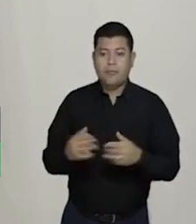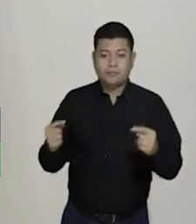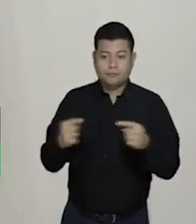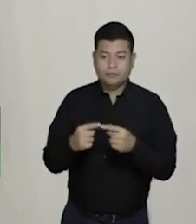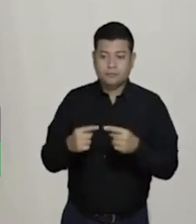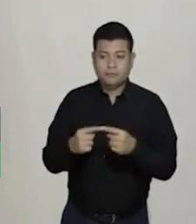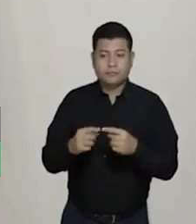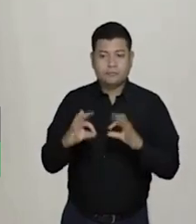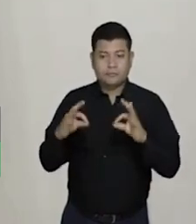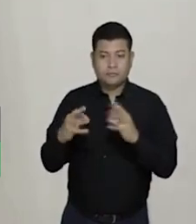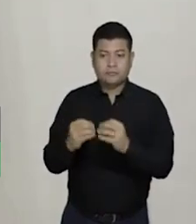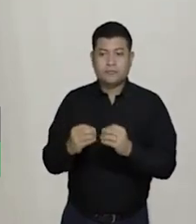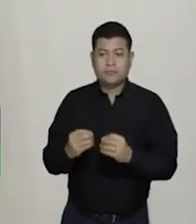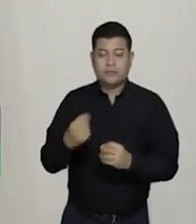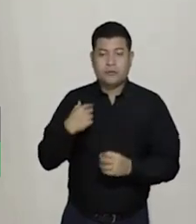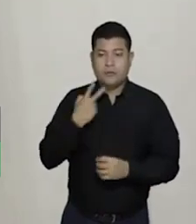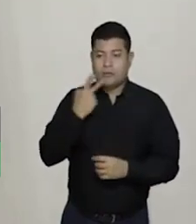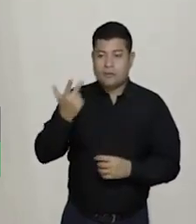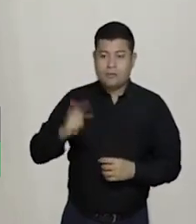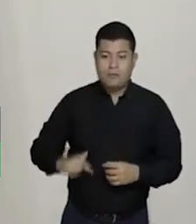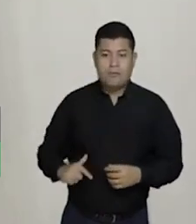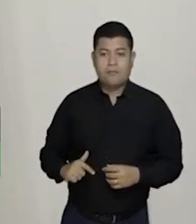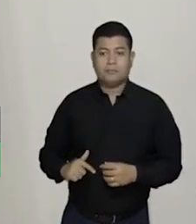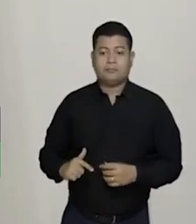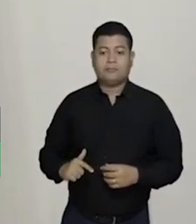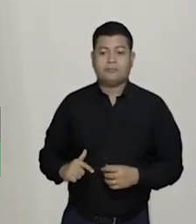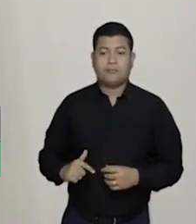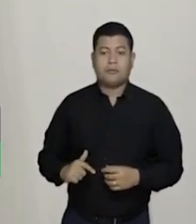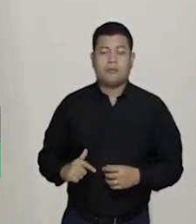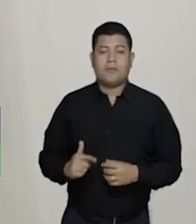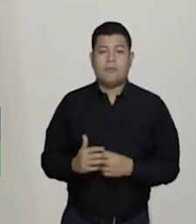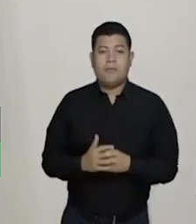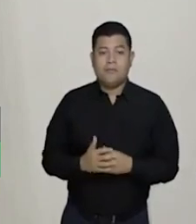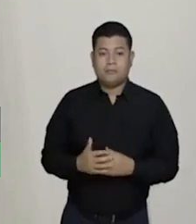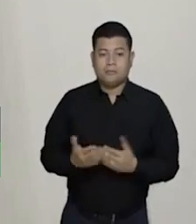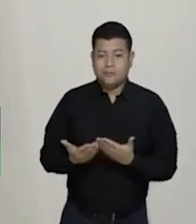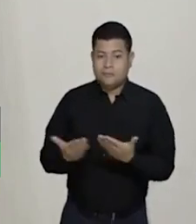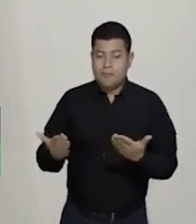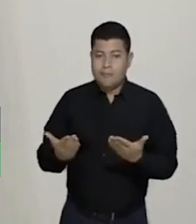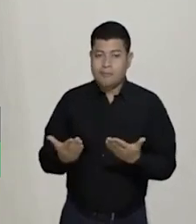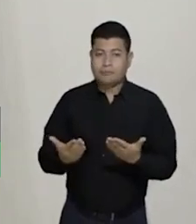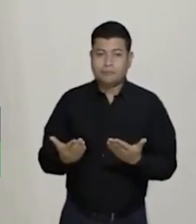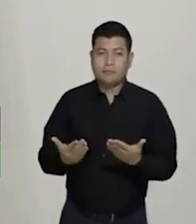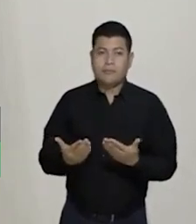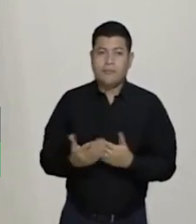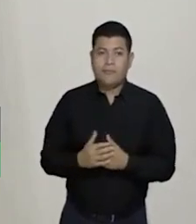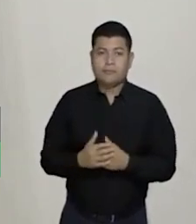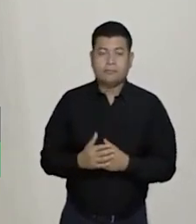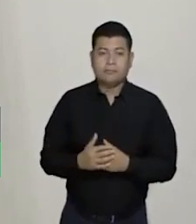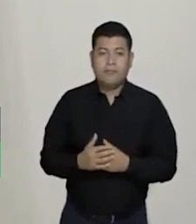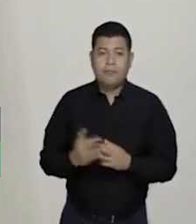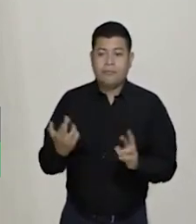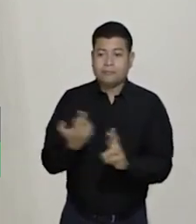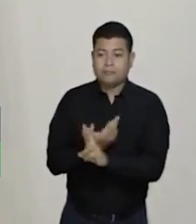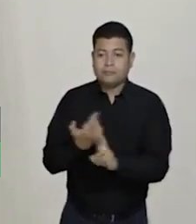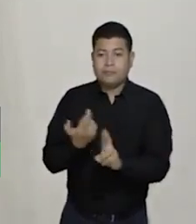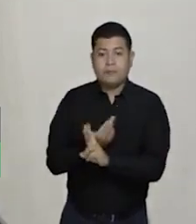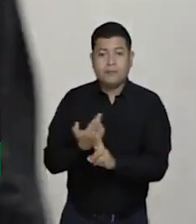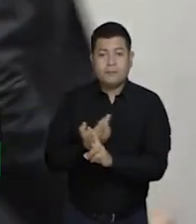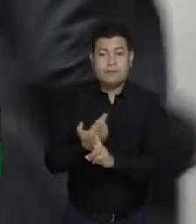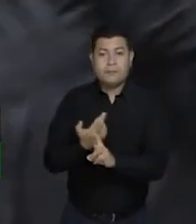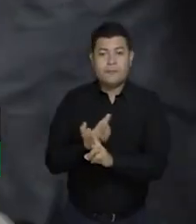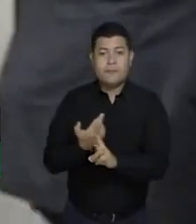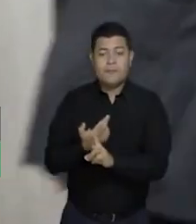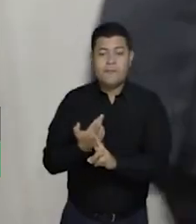e eu reitero aqui portanto a minha convicção a minha convicção em relação ao divisor de águas